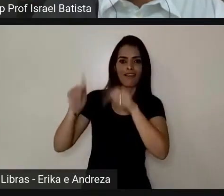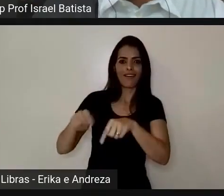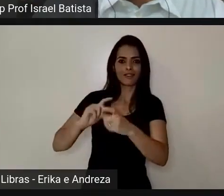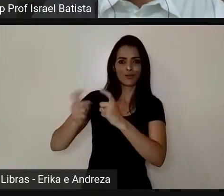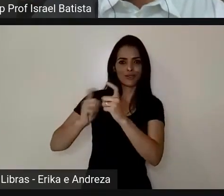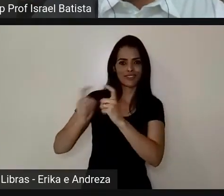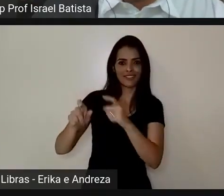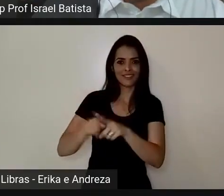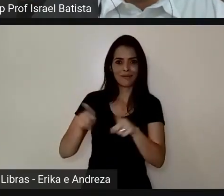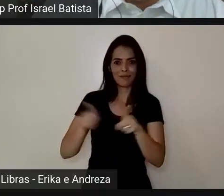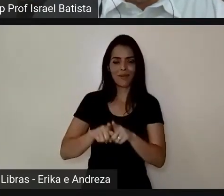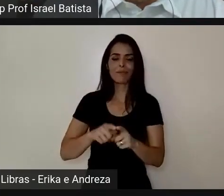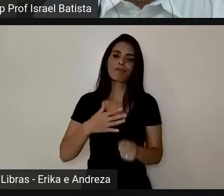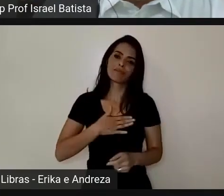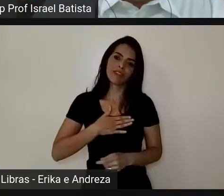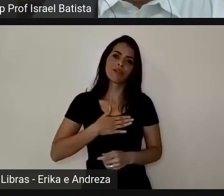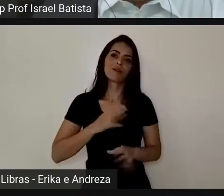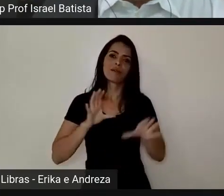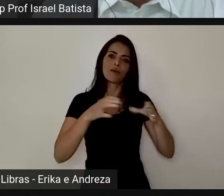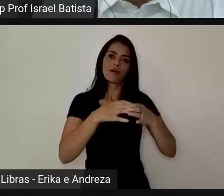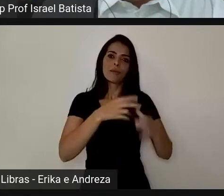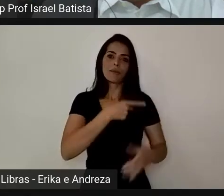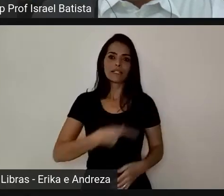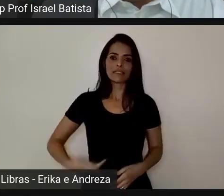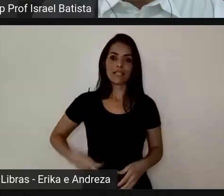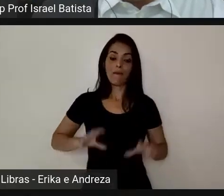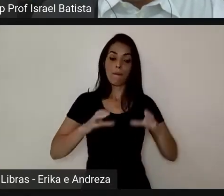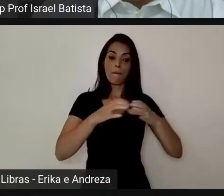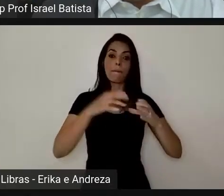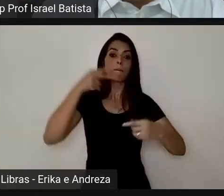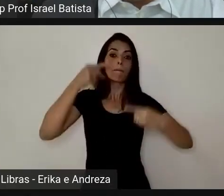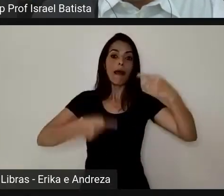da reforma administrativa e também na condição de